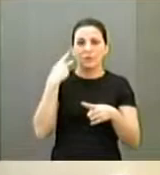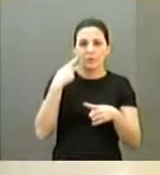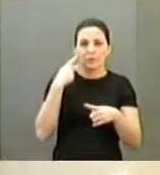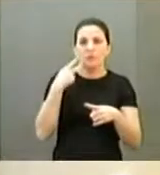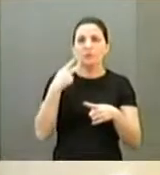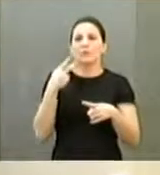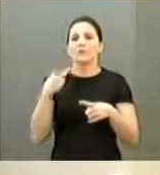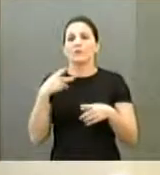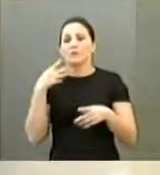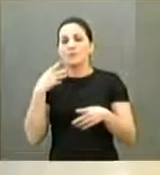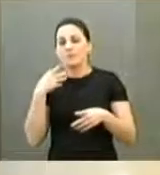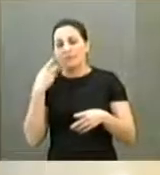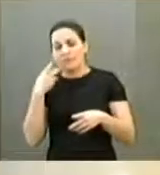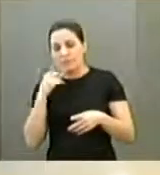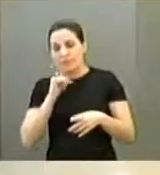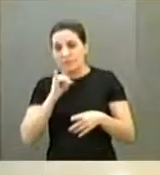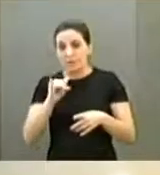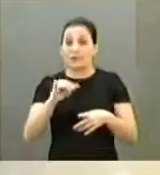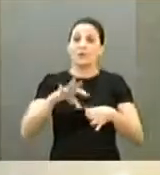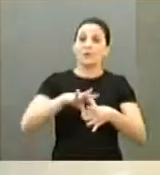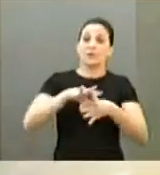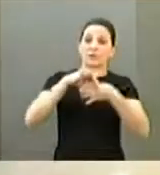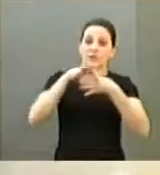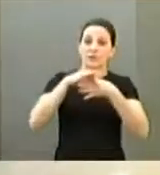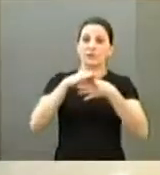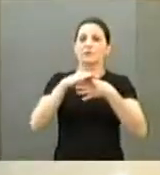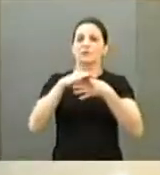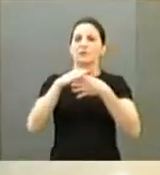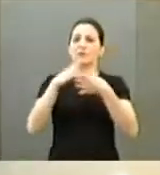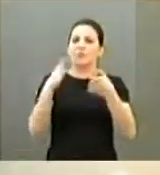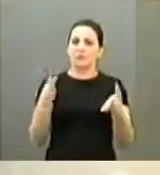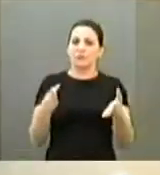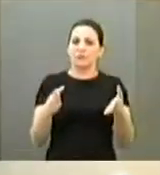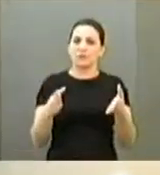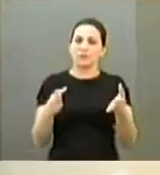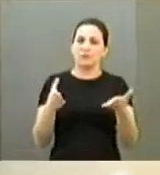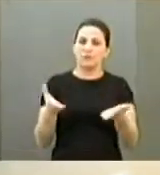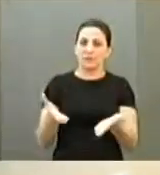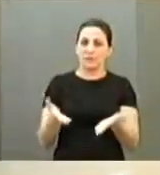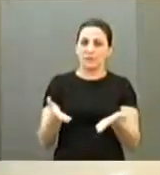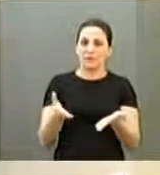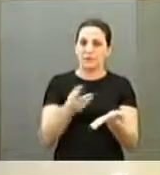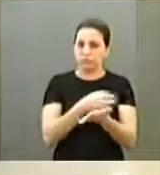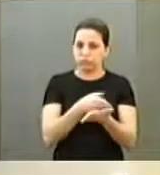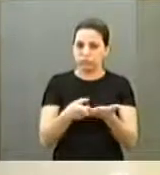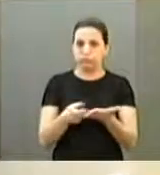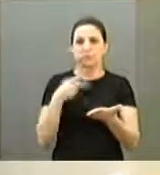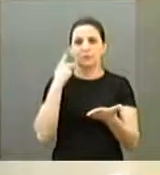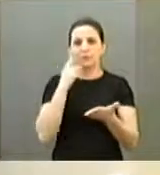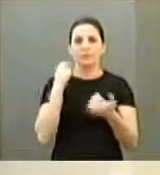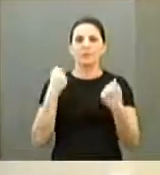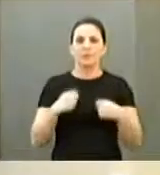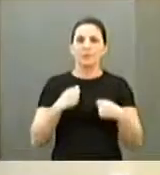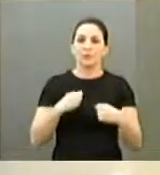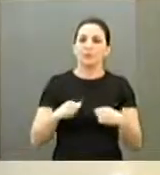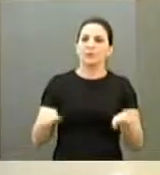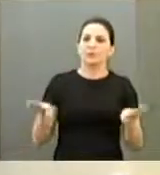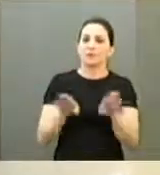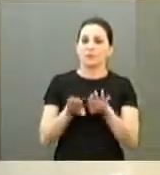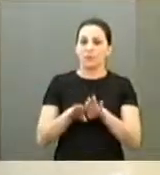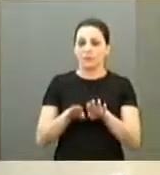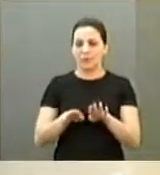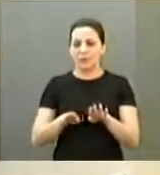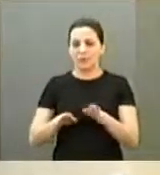da liderança, Tenente Santana, João Farias, o Aloysio Braz. Talvez nós precisemos também, no âmbito